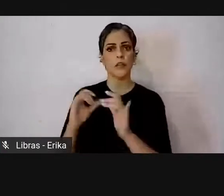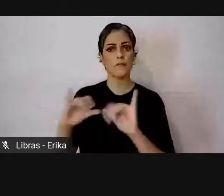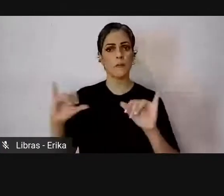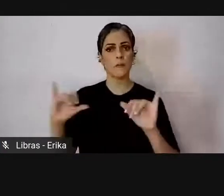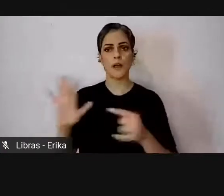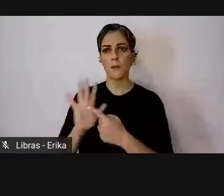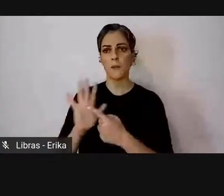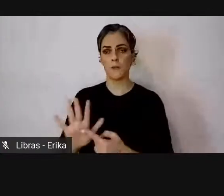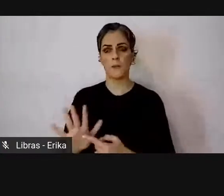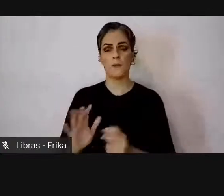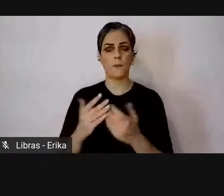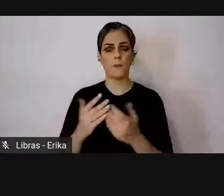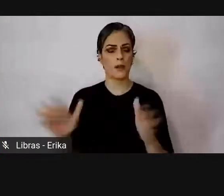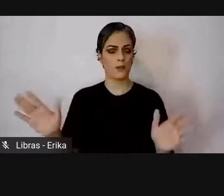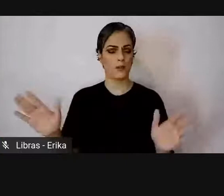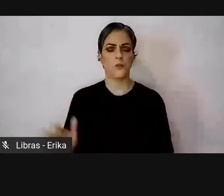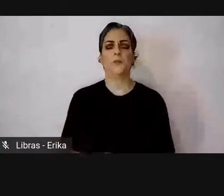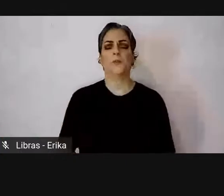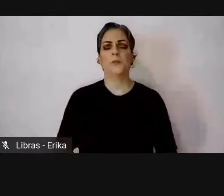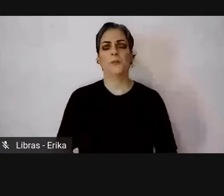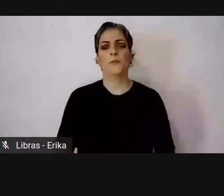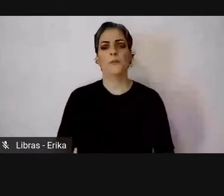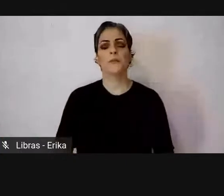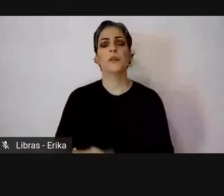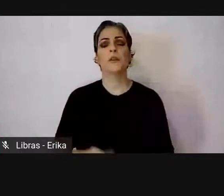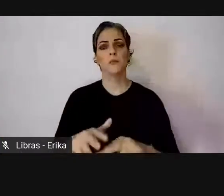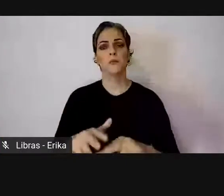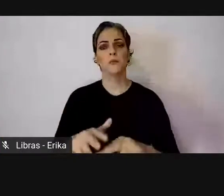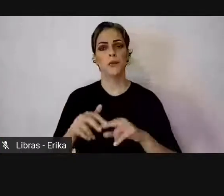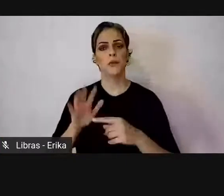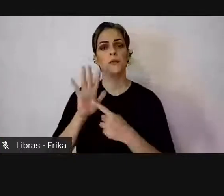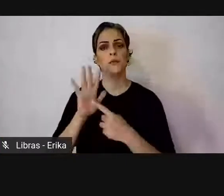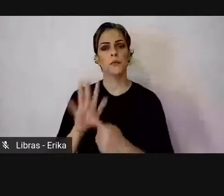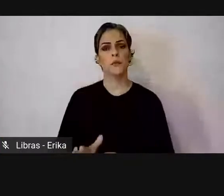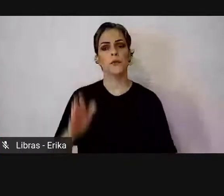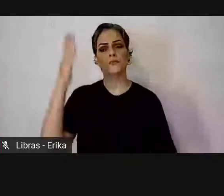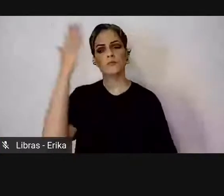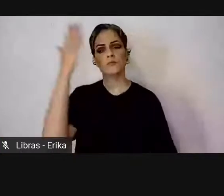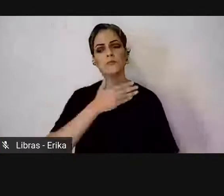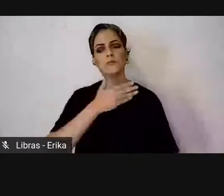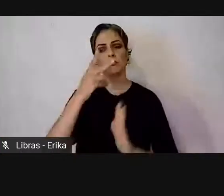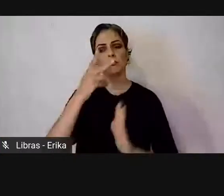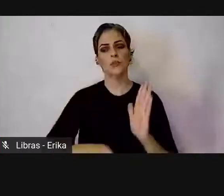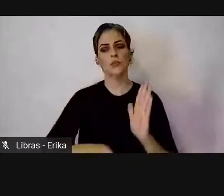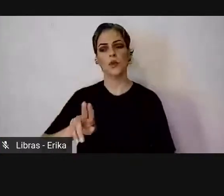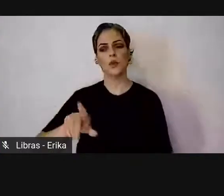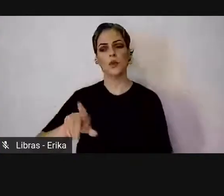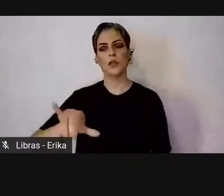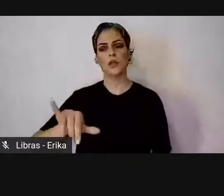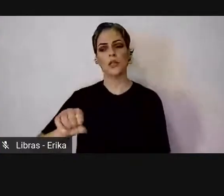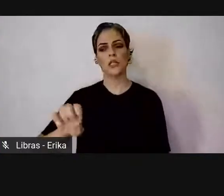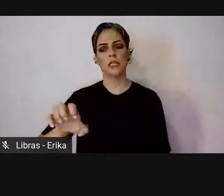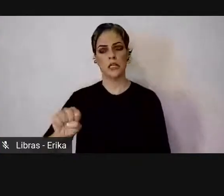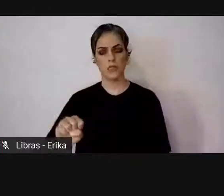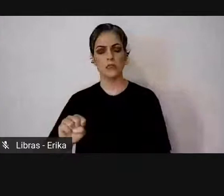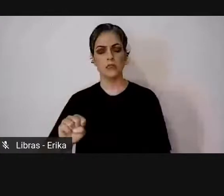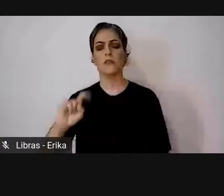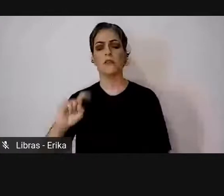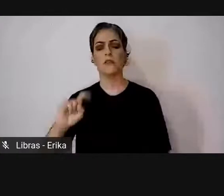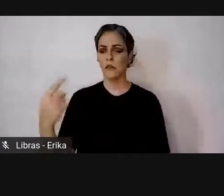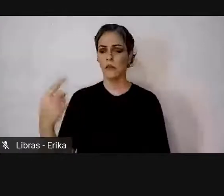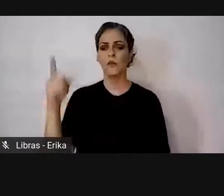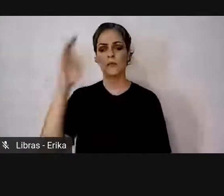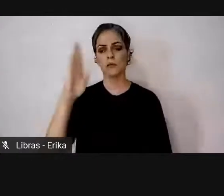após as demonstrações do projeto Ulisses, o Brasil se tornou responsável pelo desenvolvimento das páginas,